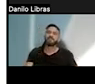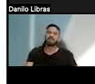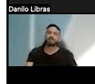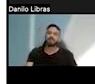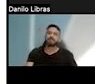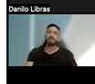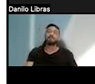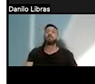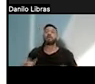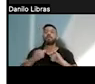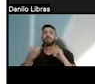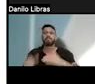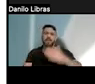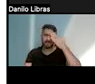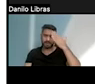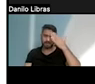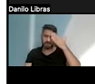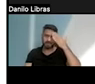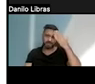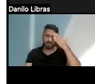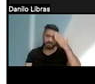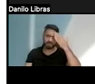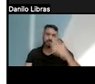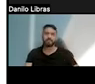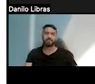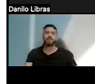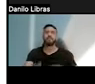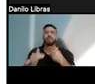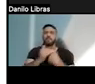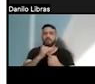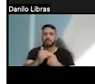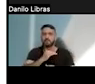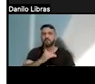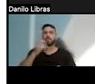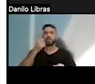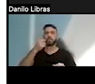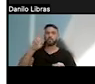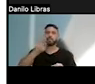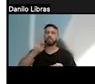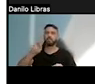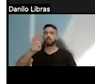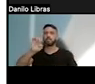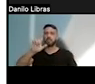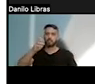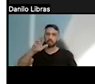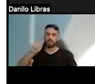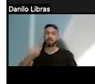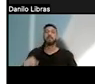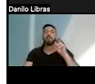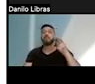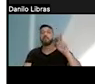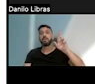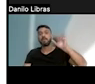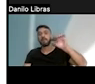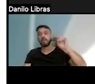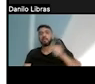gostaria de agradecer primeiro, né, aos meus orientadores, né, no doutorado, a professora Belmira, o professor Ricardo, meu